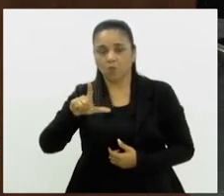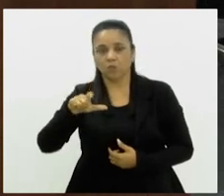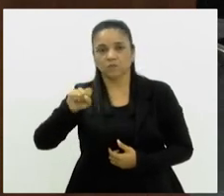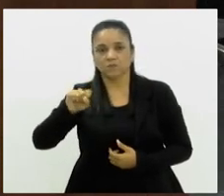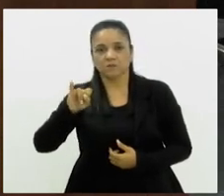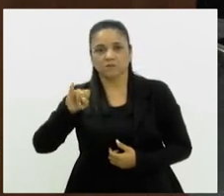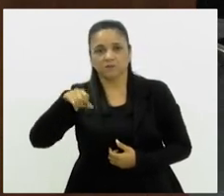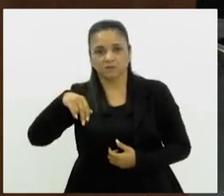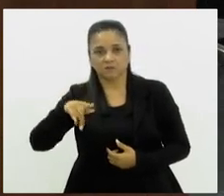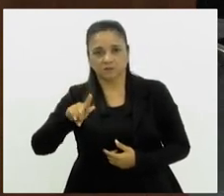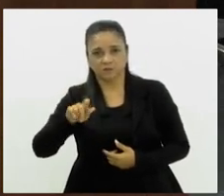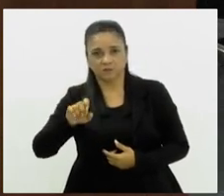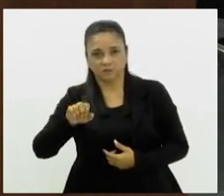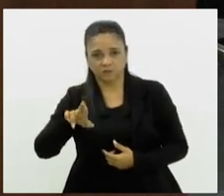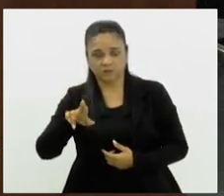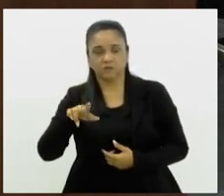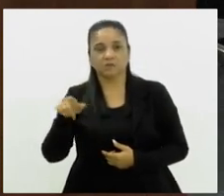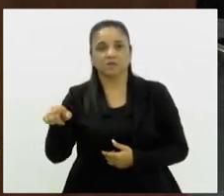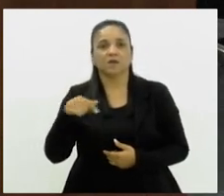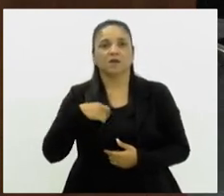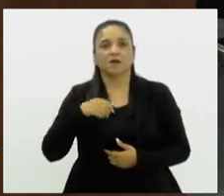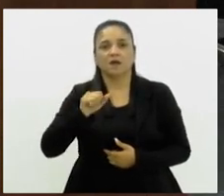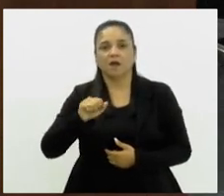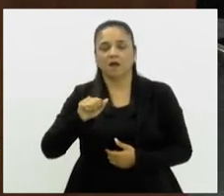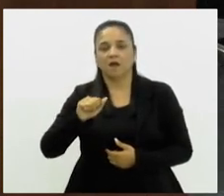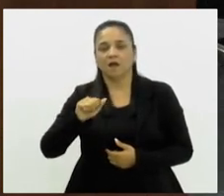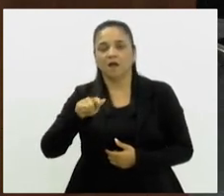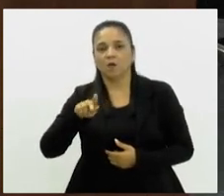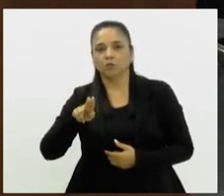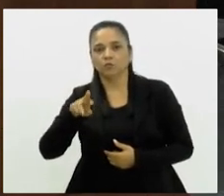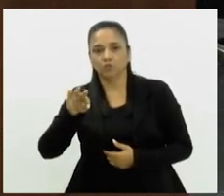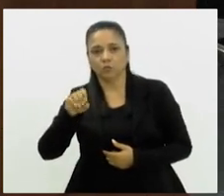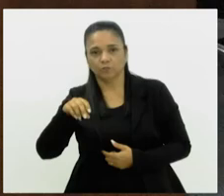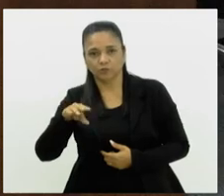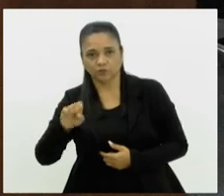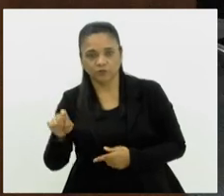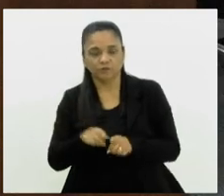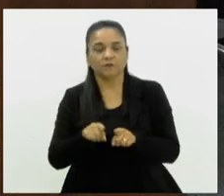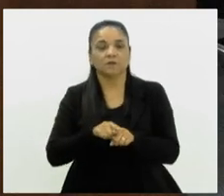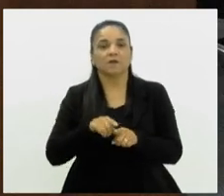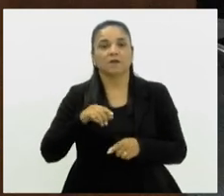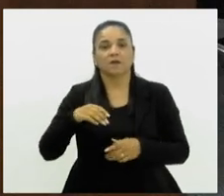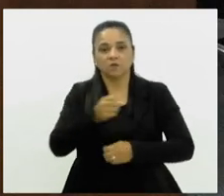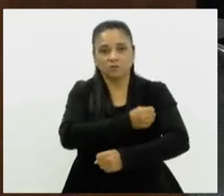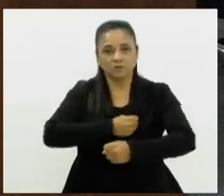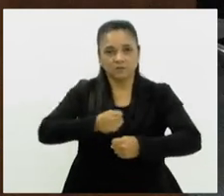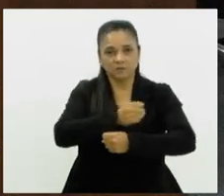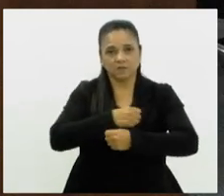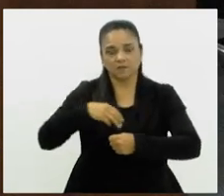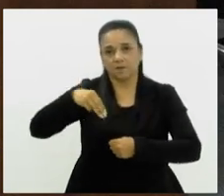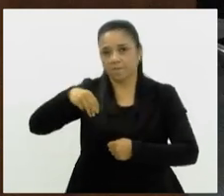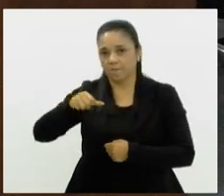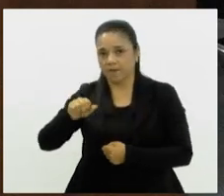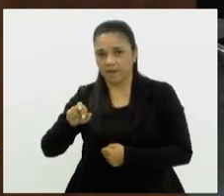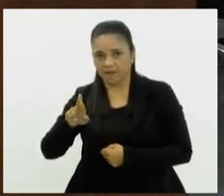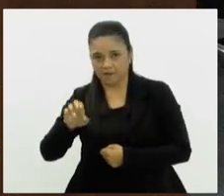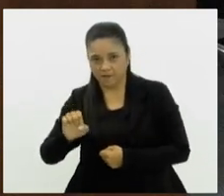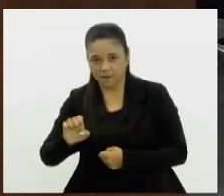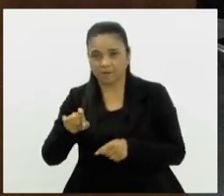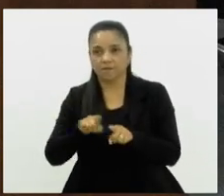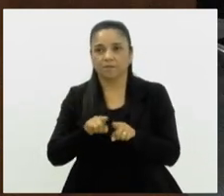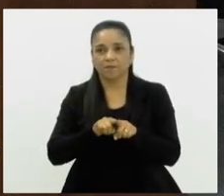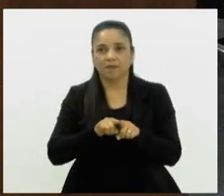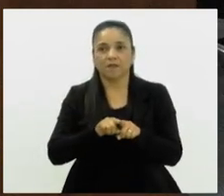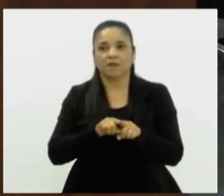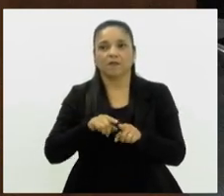concedemos à Gastromotiva, à Cozinha Solidária da Maré e também o diploma